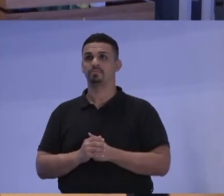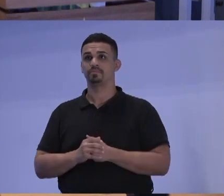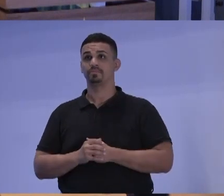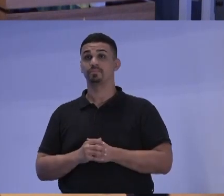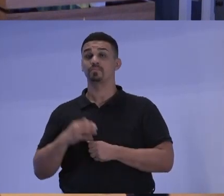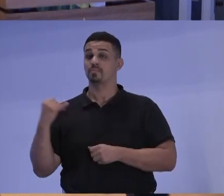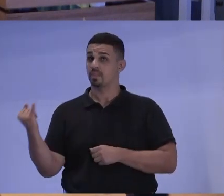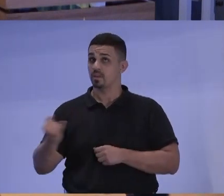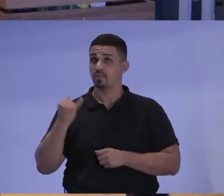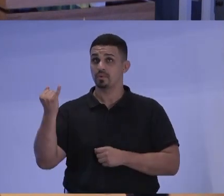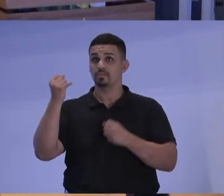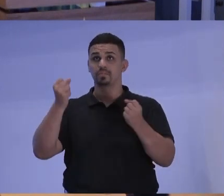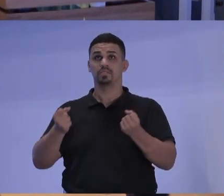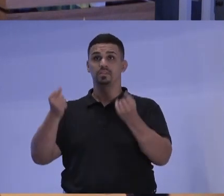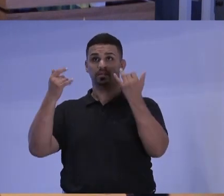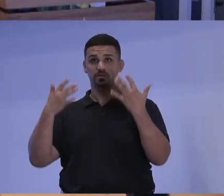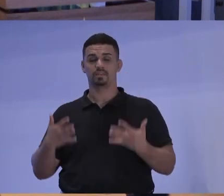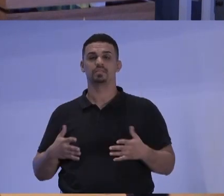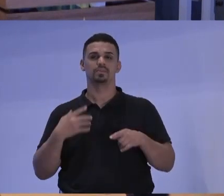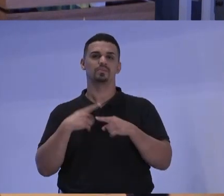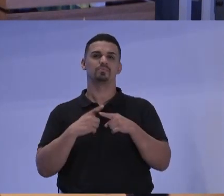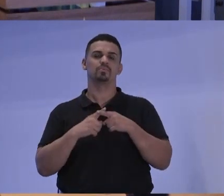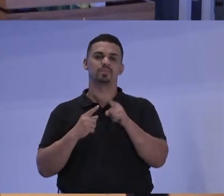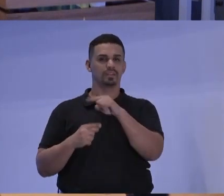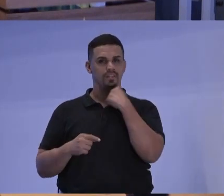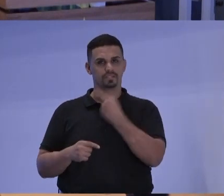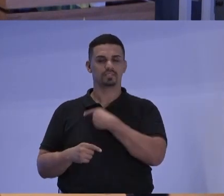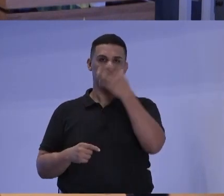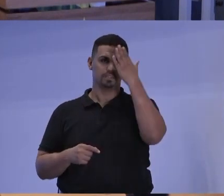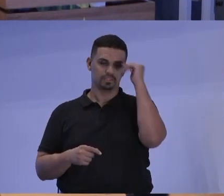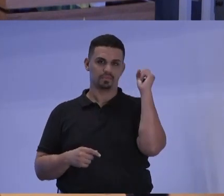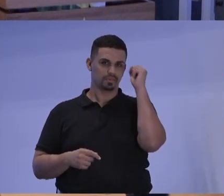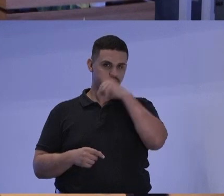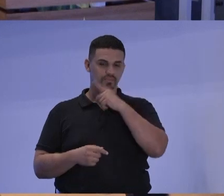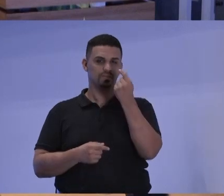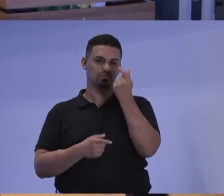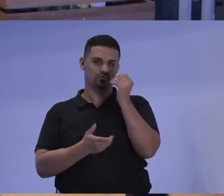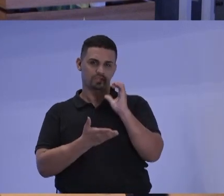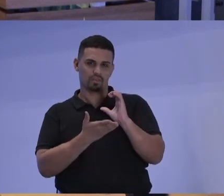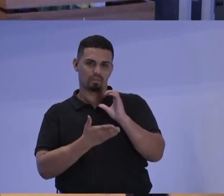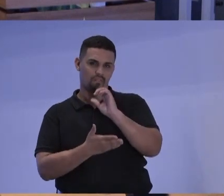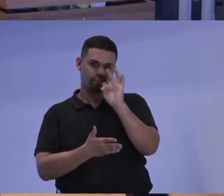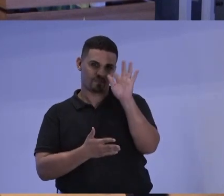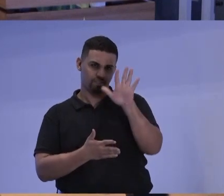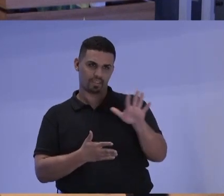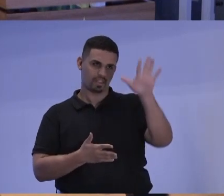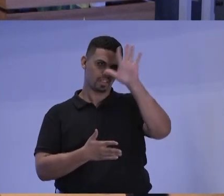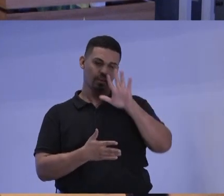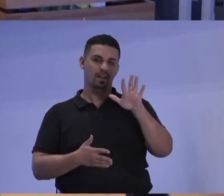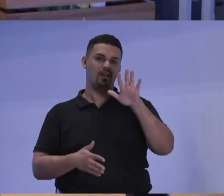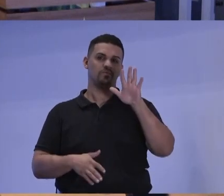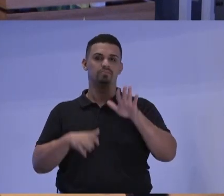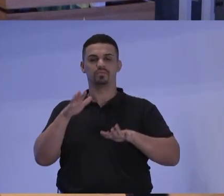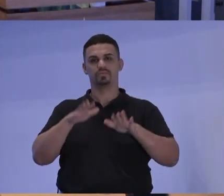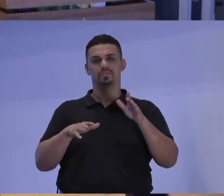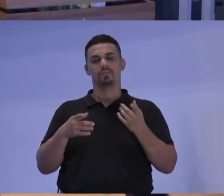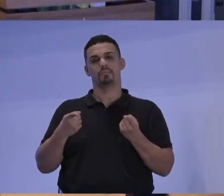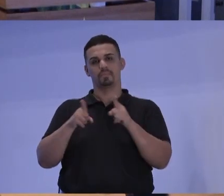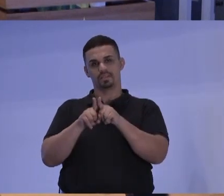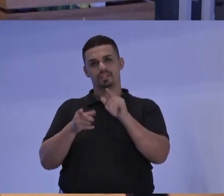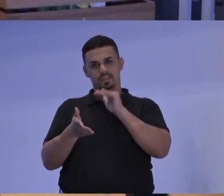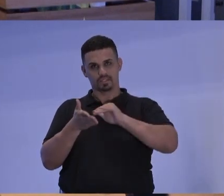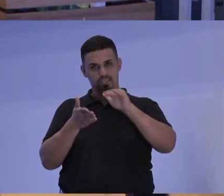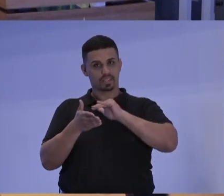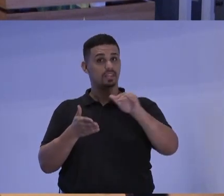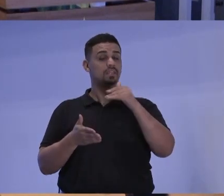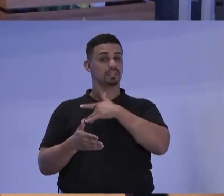Importante esses esclarecimentos, e também a gente sabe que é difícil acessar recursos federais às vezes, né? Enfim, parceria com a Secretaria de Saúde, mas é importante a gente estar atento a